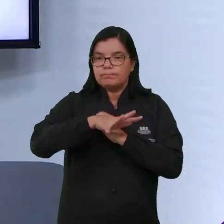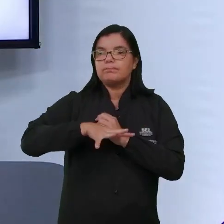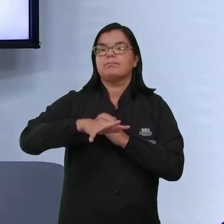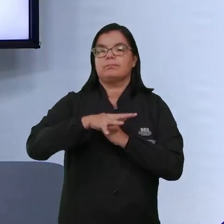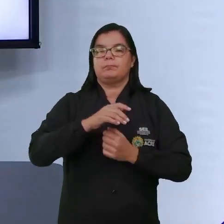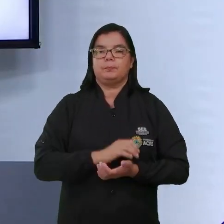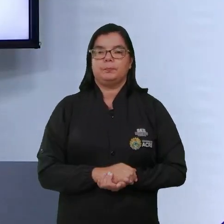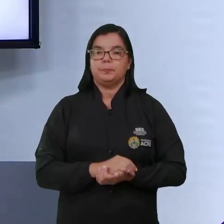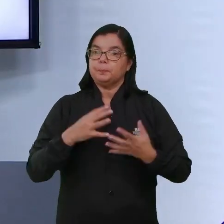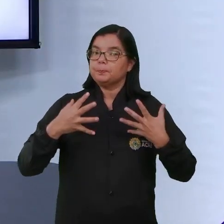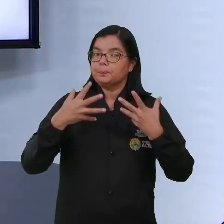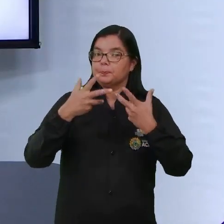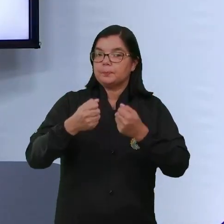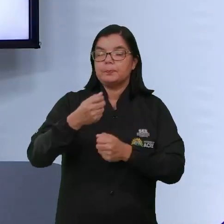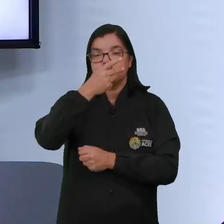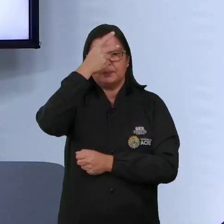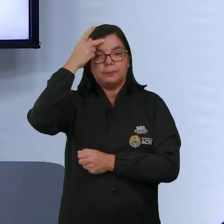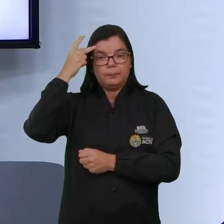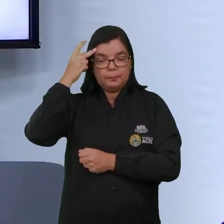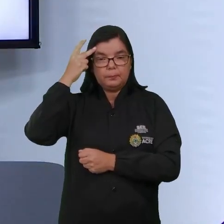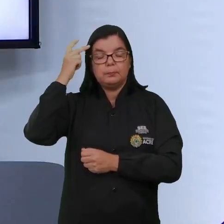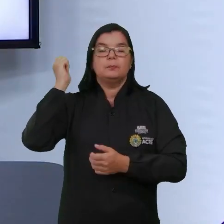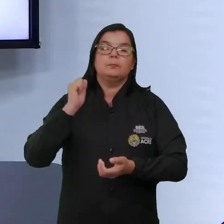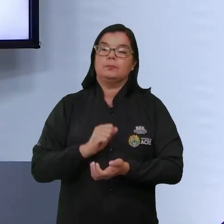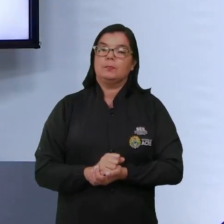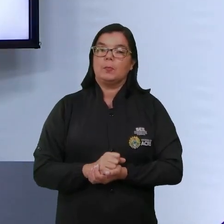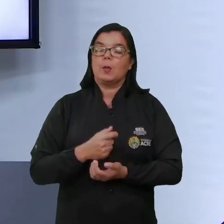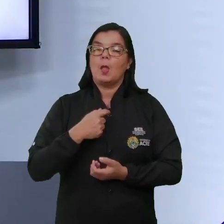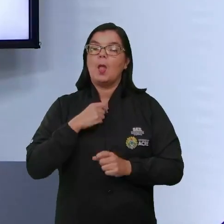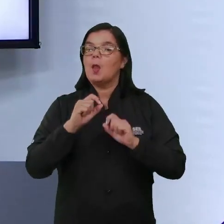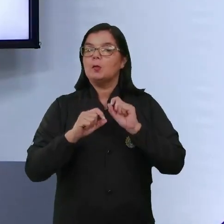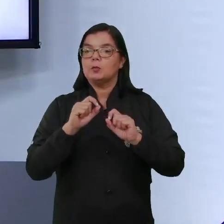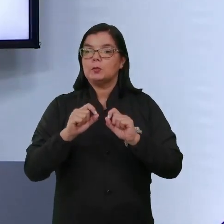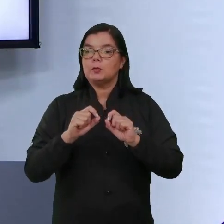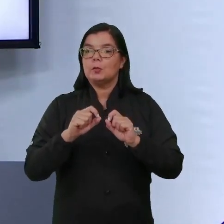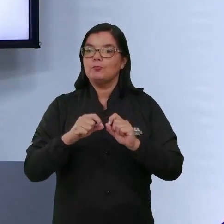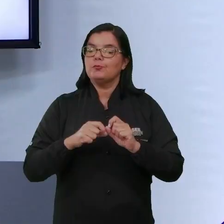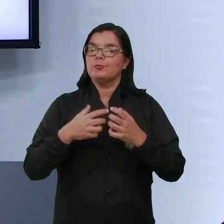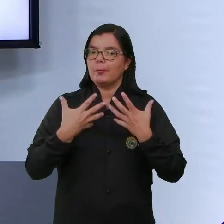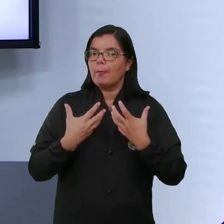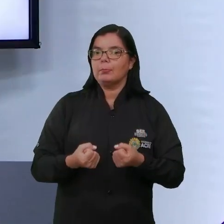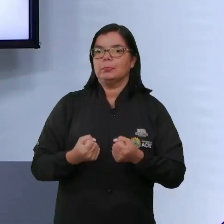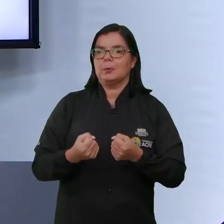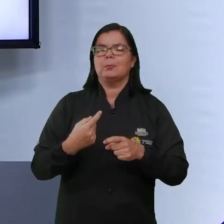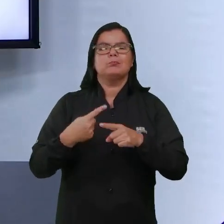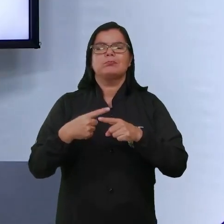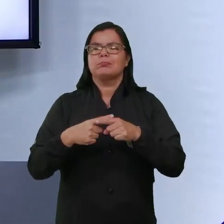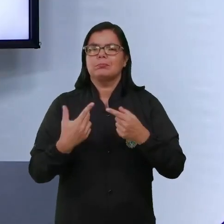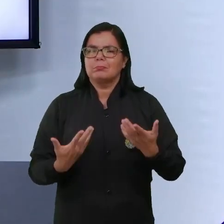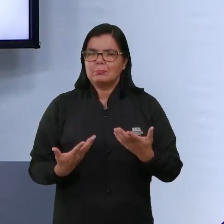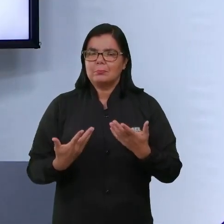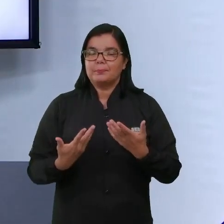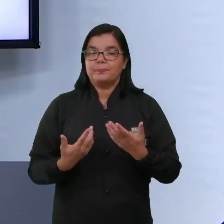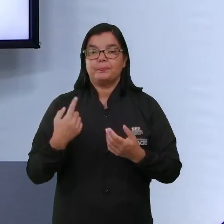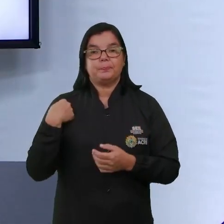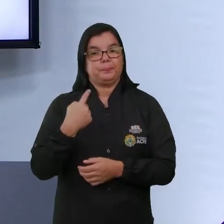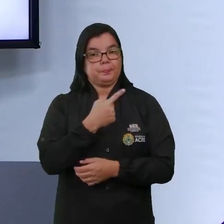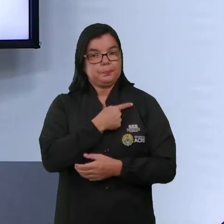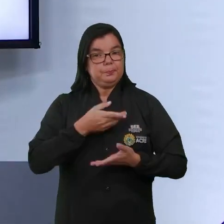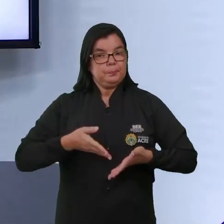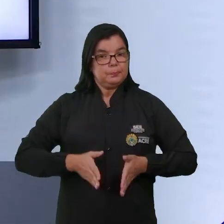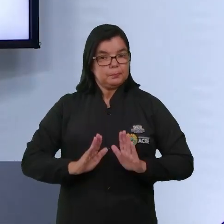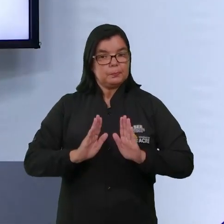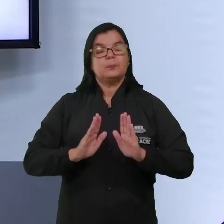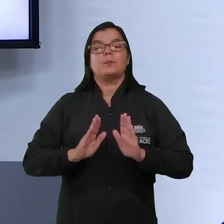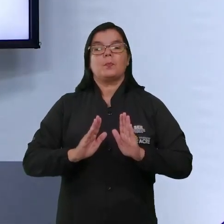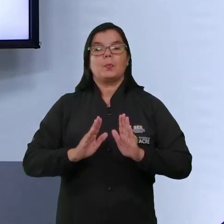socialização. Todas as pessoas, elas se submetem a essa condição. Por quê? Porque quando nós